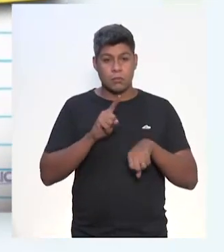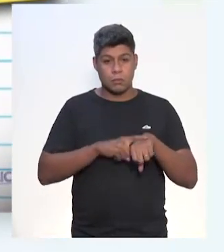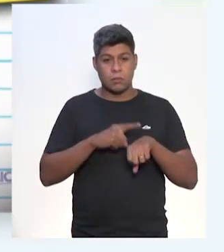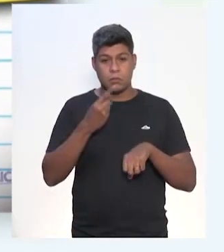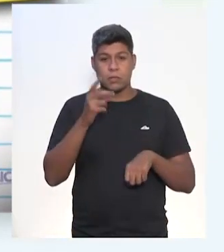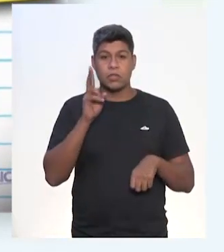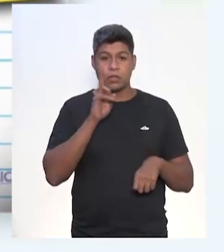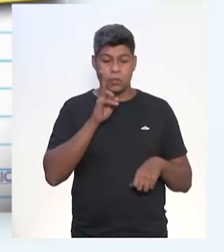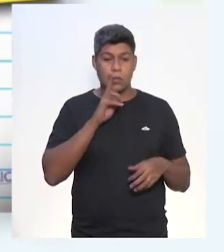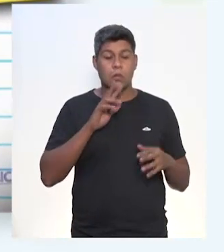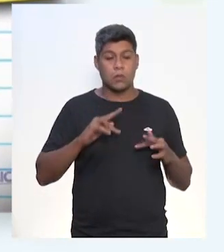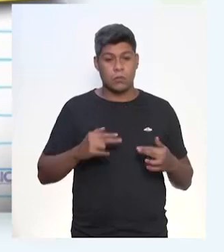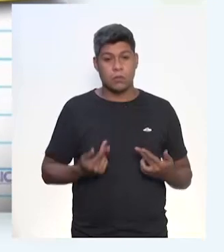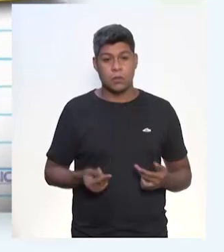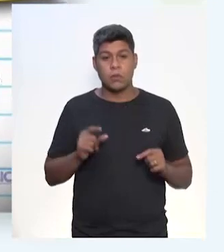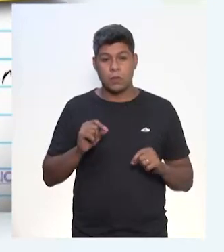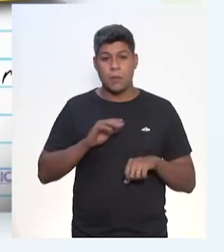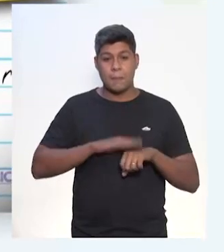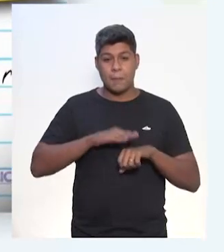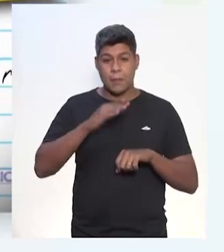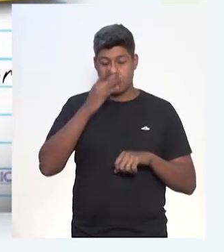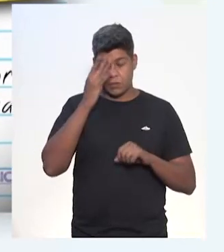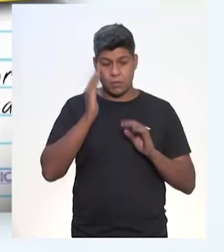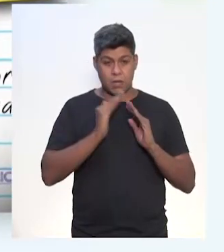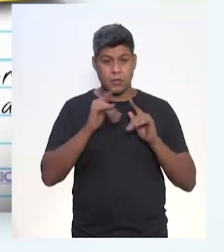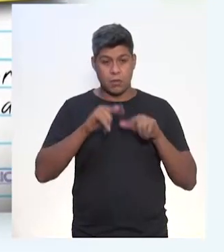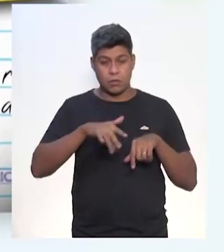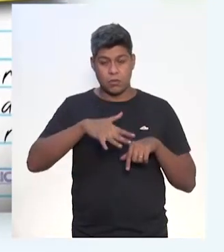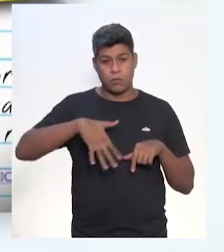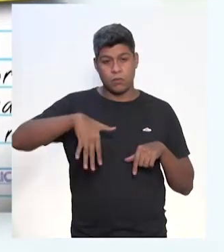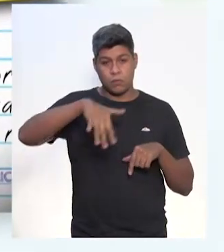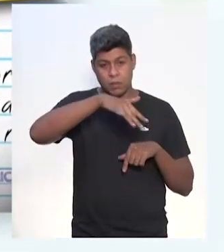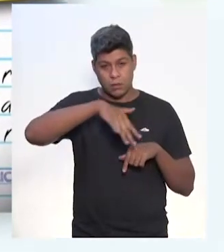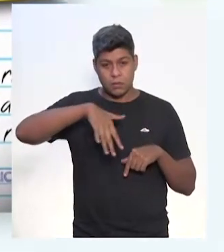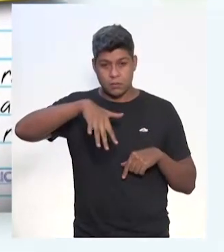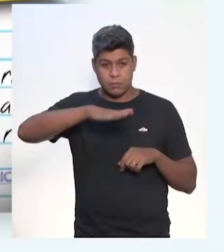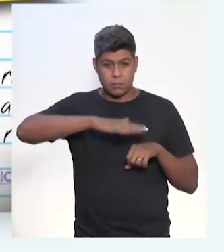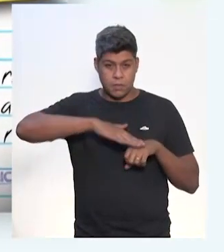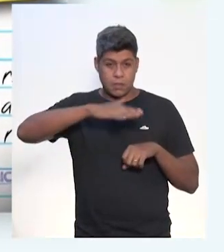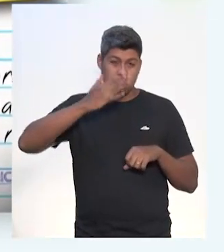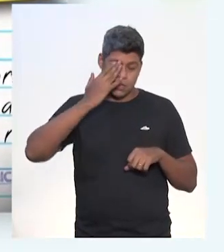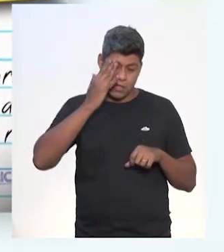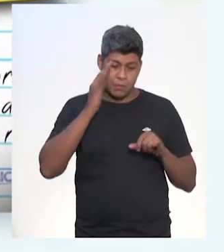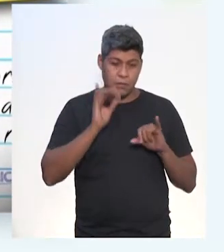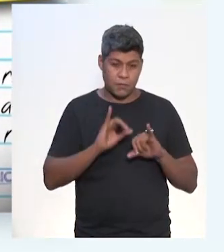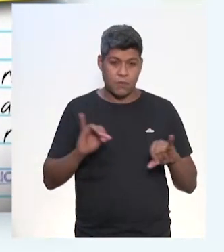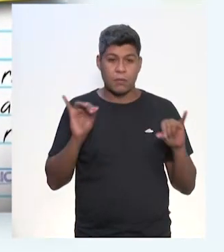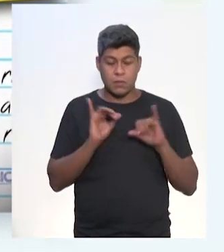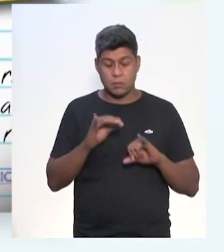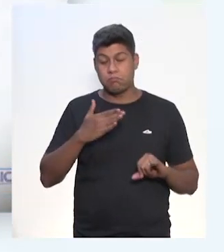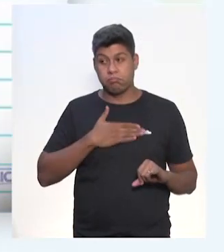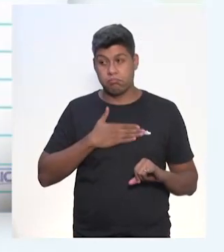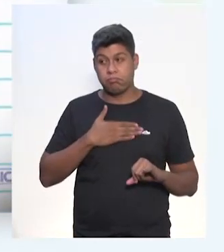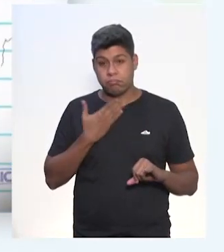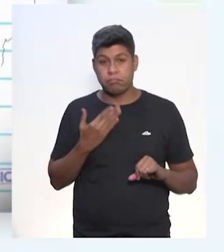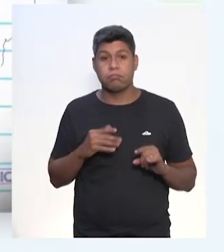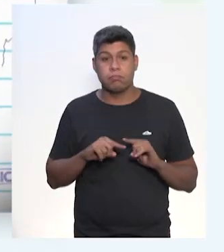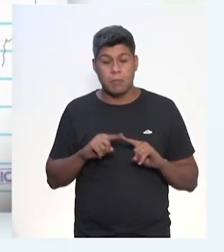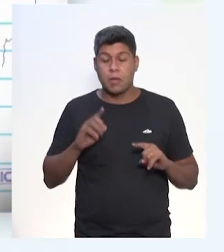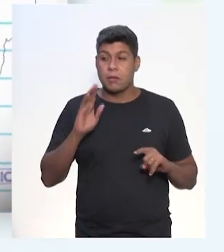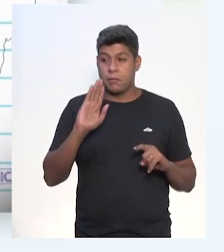na história da humanidade, mais pessoas moravam em áreas urbanas do que em áreas rurais. Essa informação pode te surpreender. Afinal,